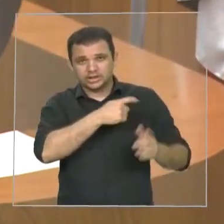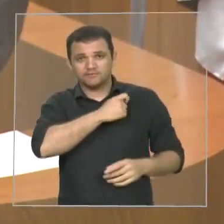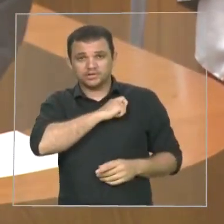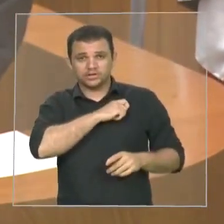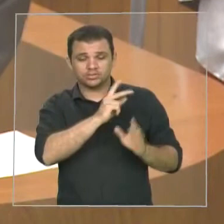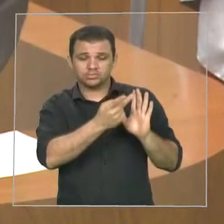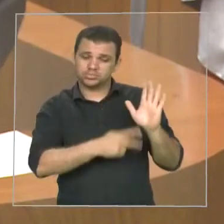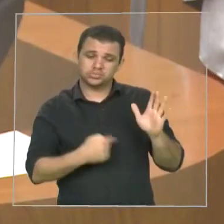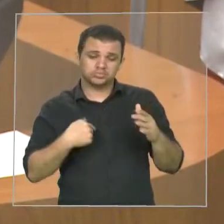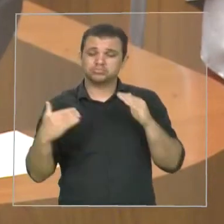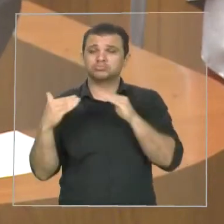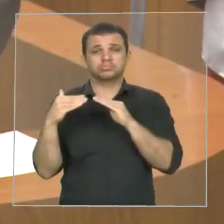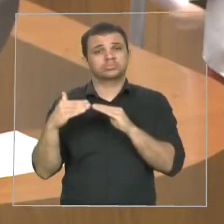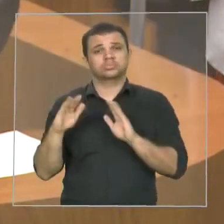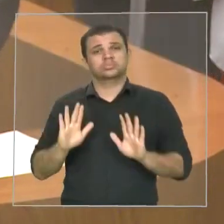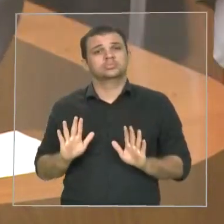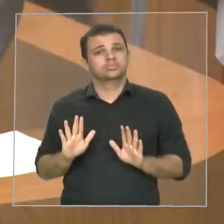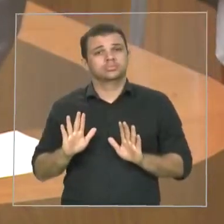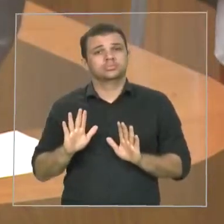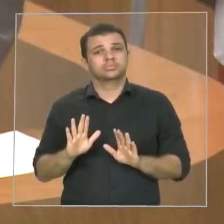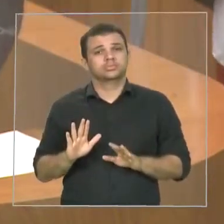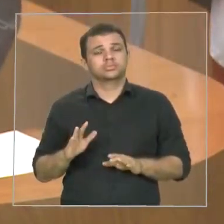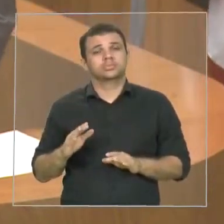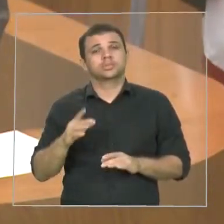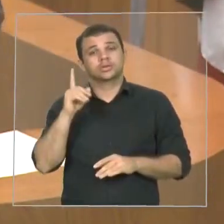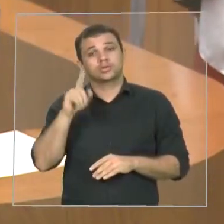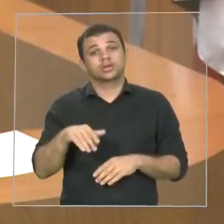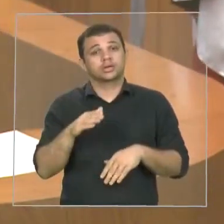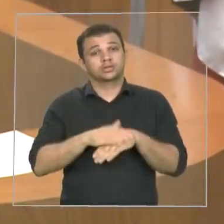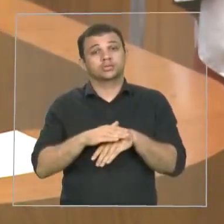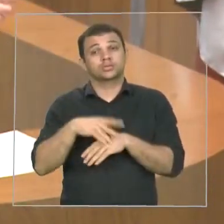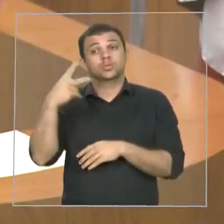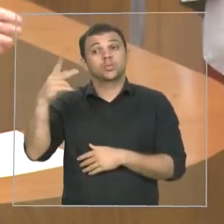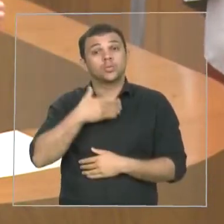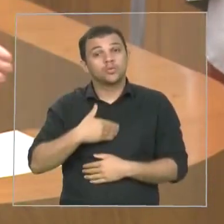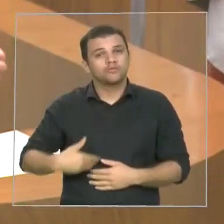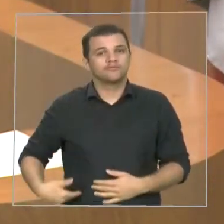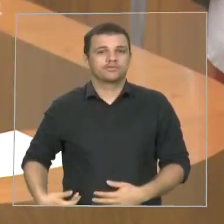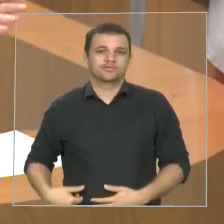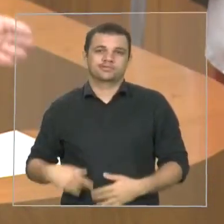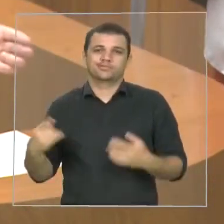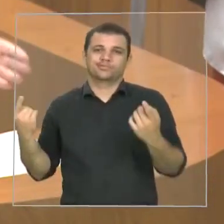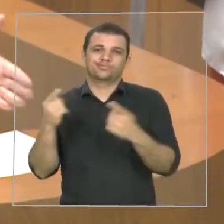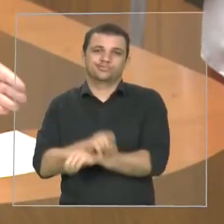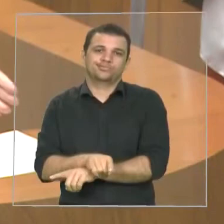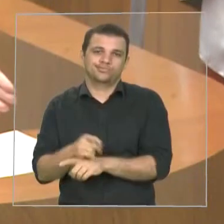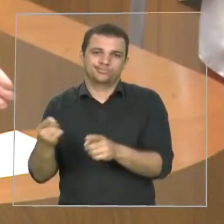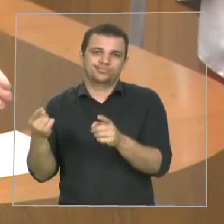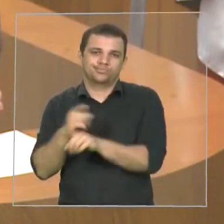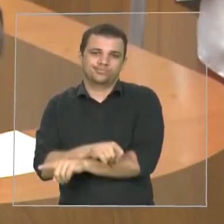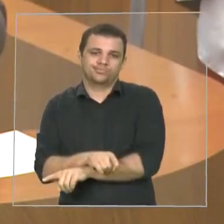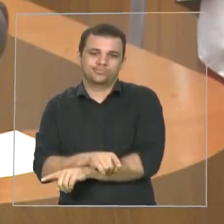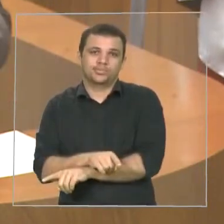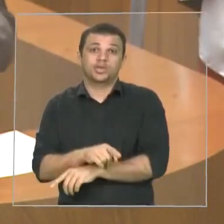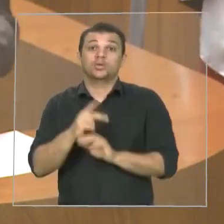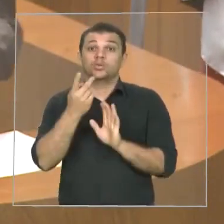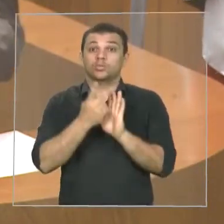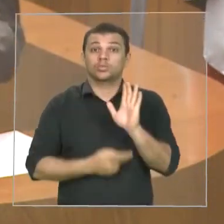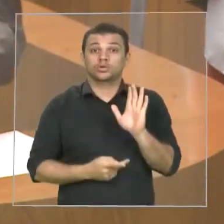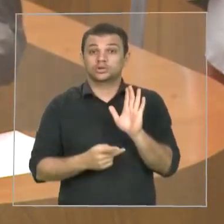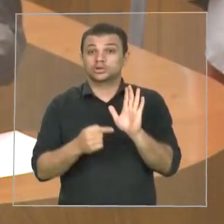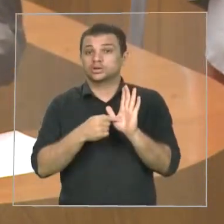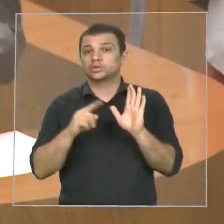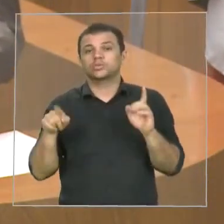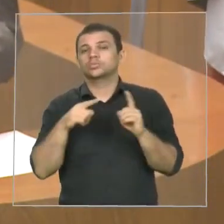na votação desse projeto. E eu faço aqui um projeto que é para o Maranhão, não é um projeto paroquial, e que permite o governo